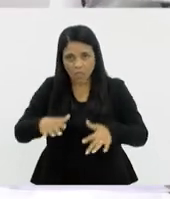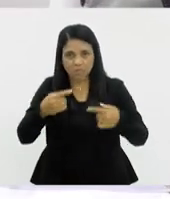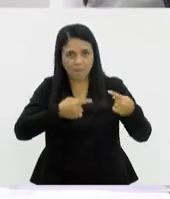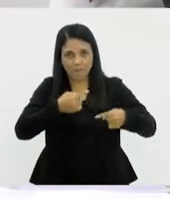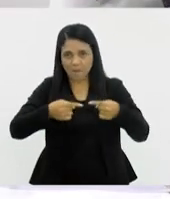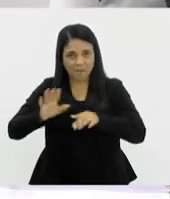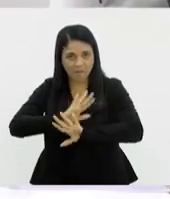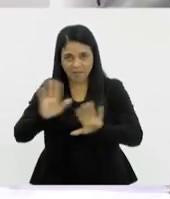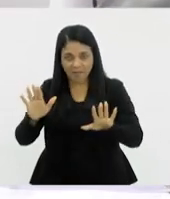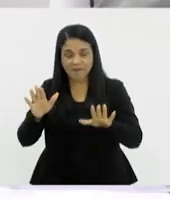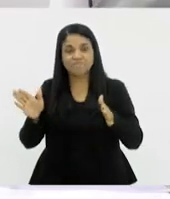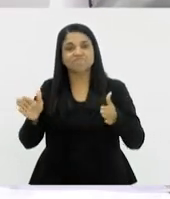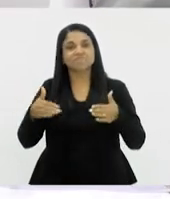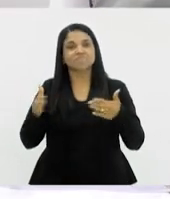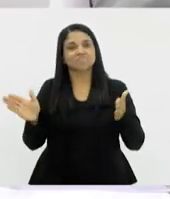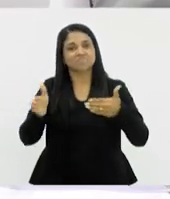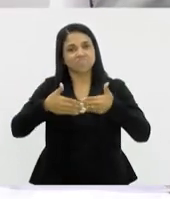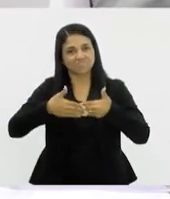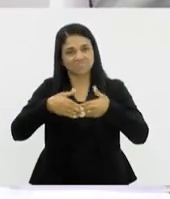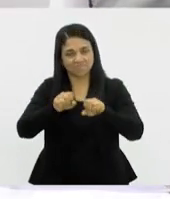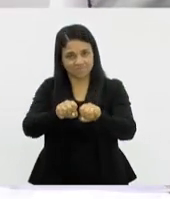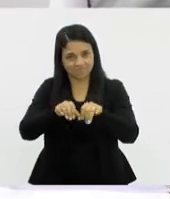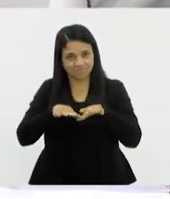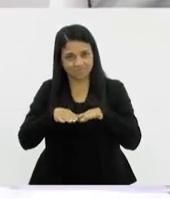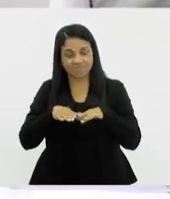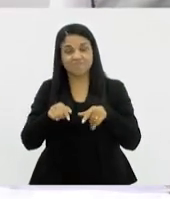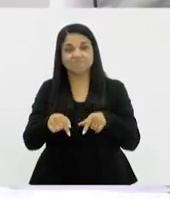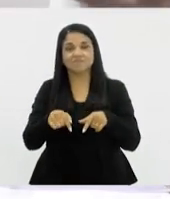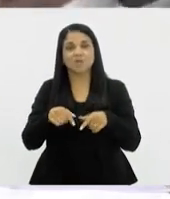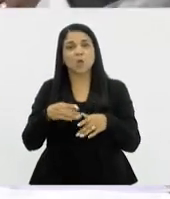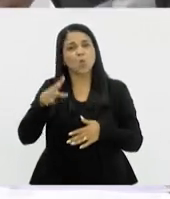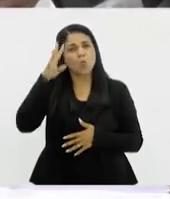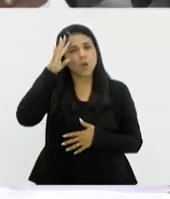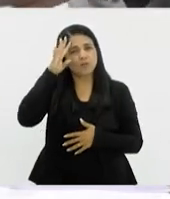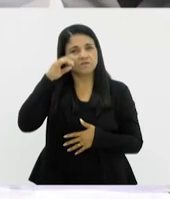sessão. Ficam todos convocados aí para a próxima quarta-feira.